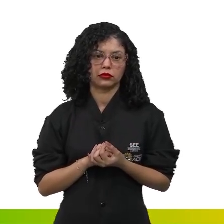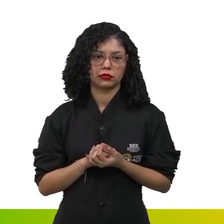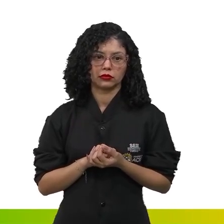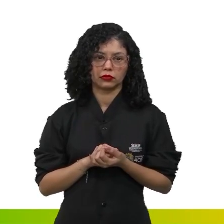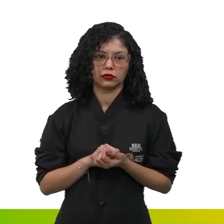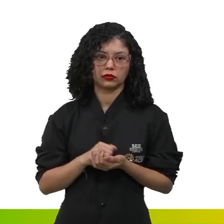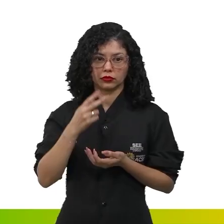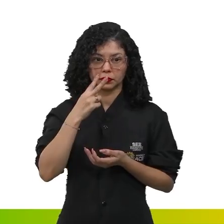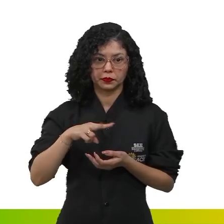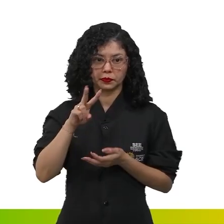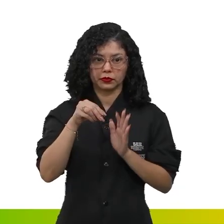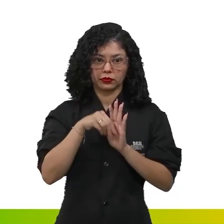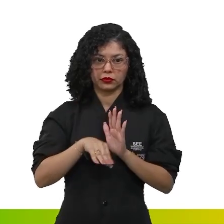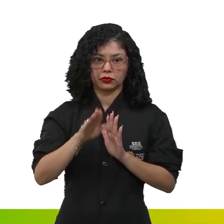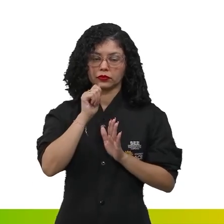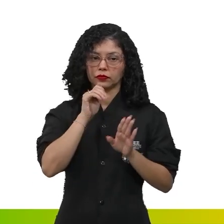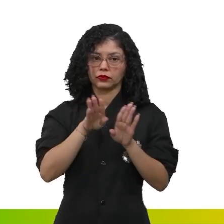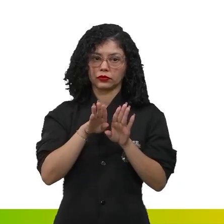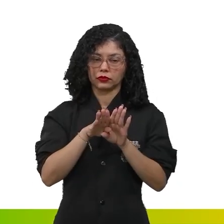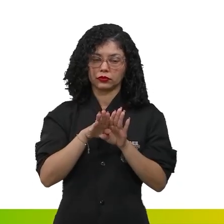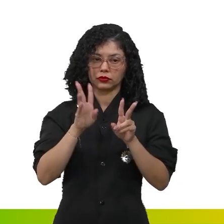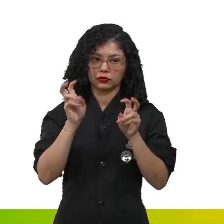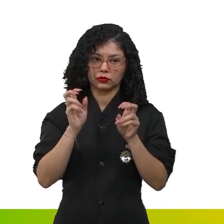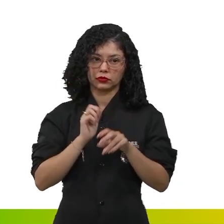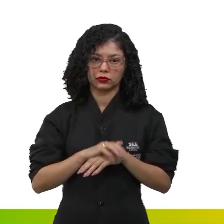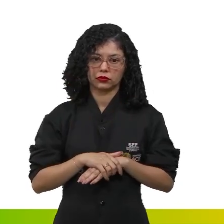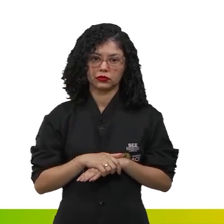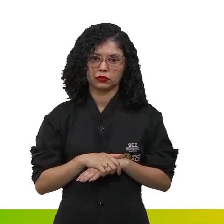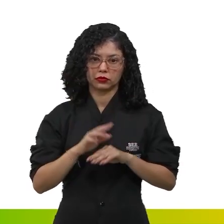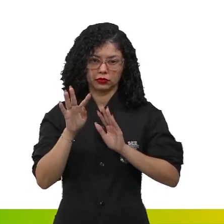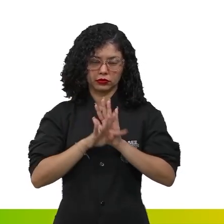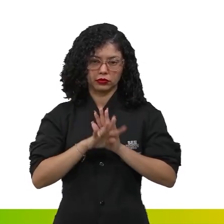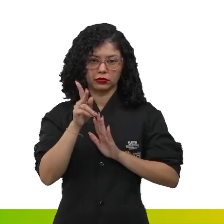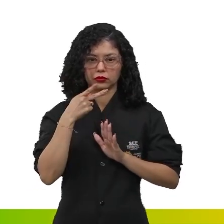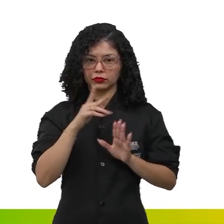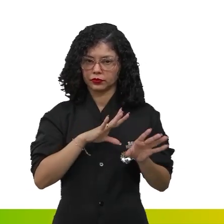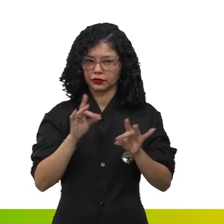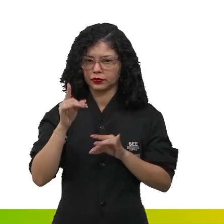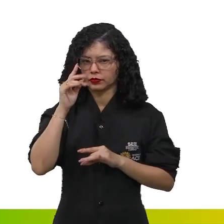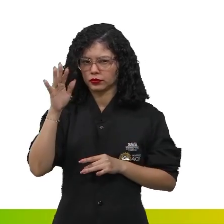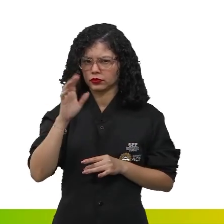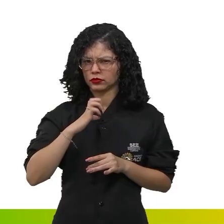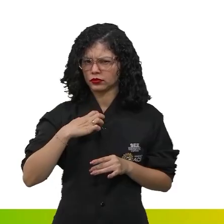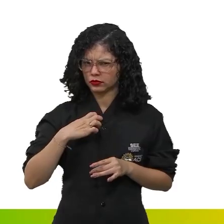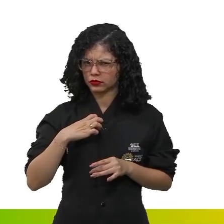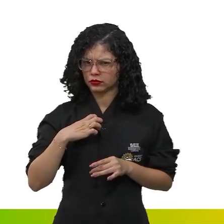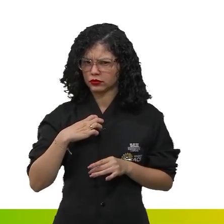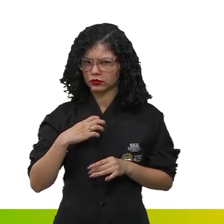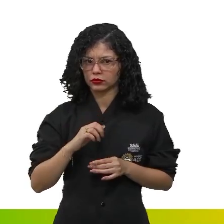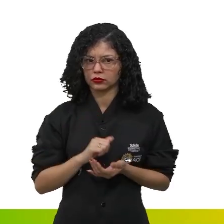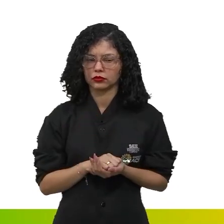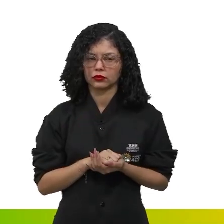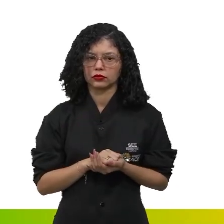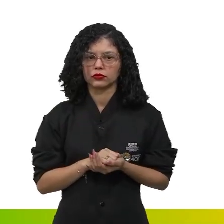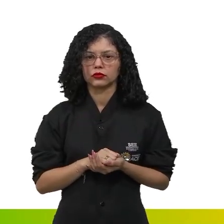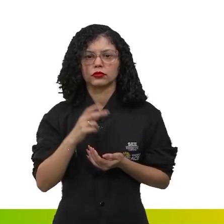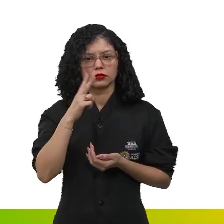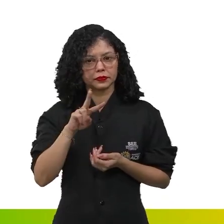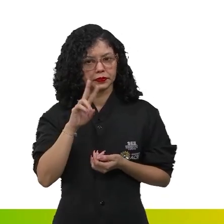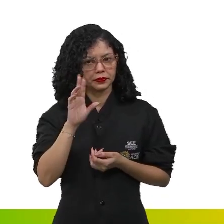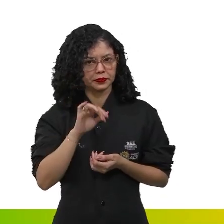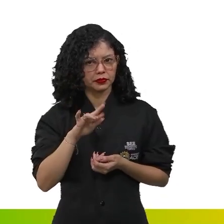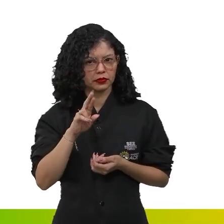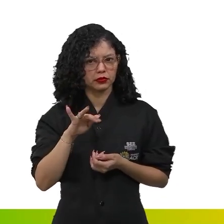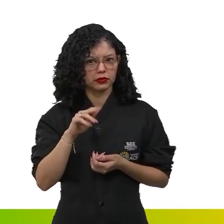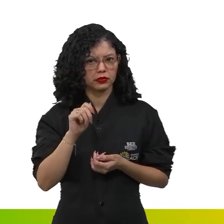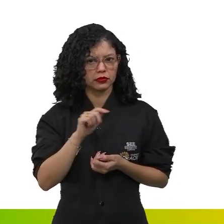A, visibilidade midiática dessa temática. Então o texto leva uma reflexão ética sobre o doping, visibilidade midiática